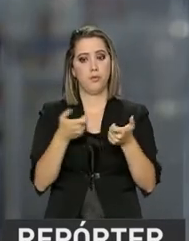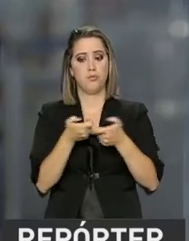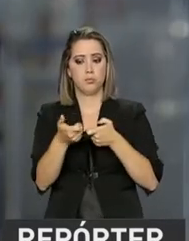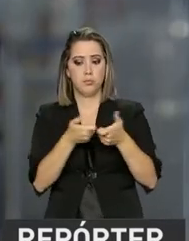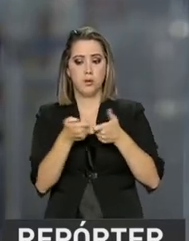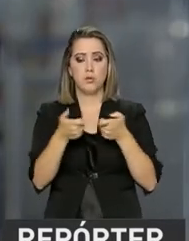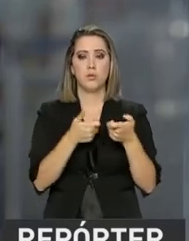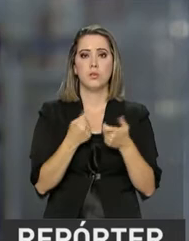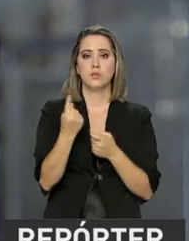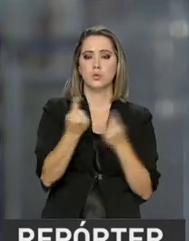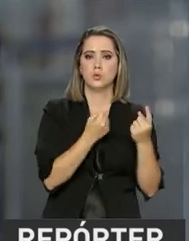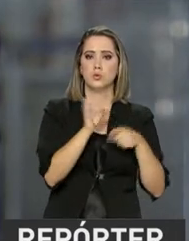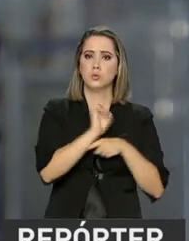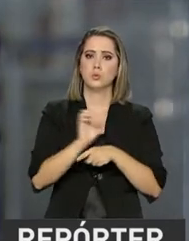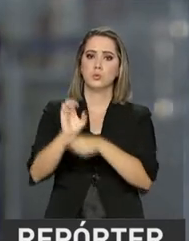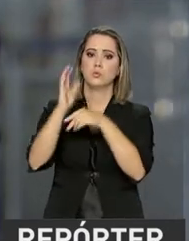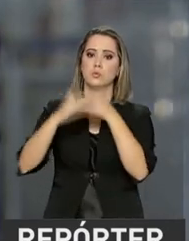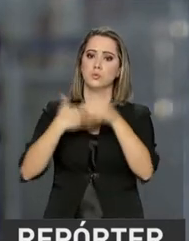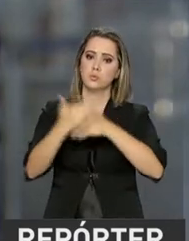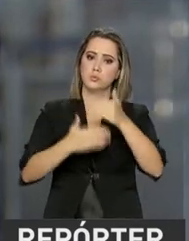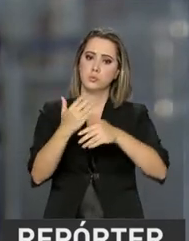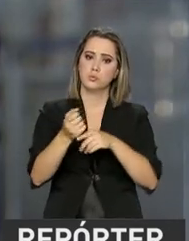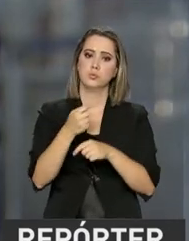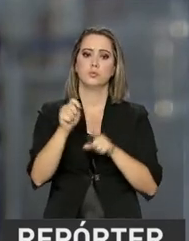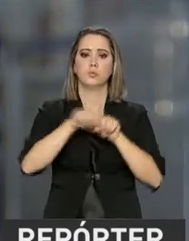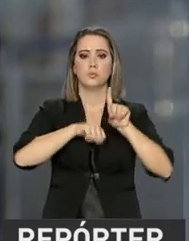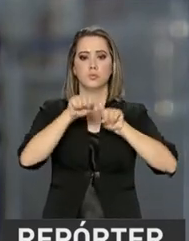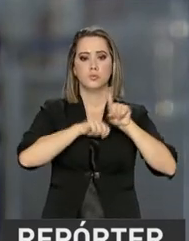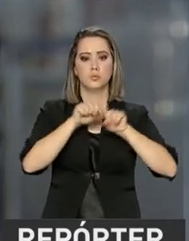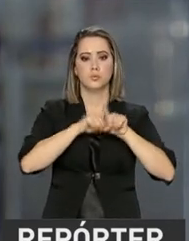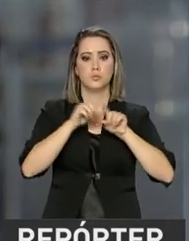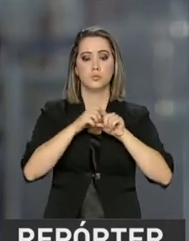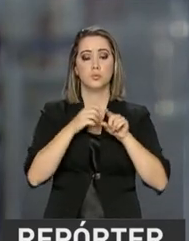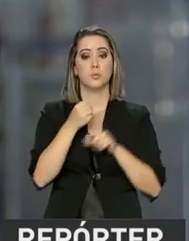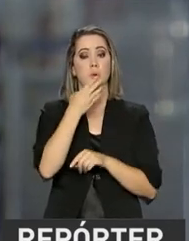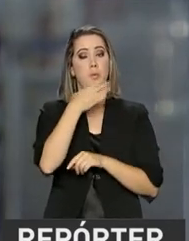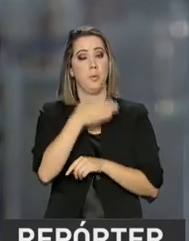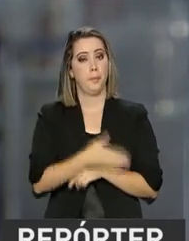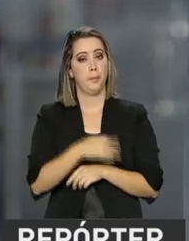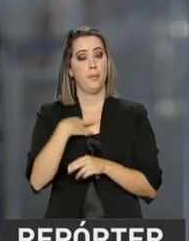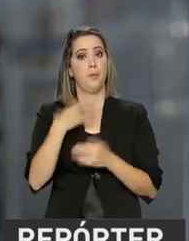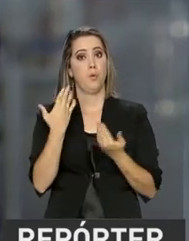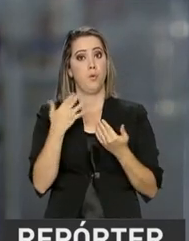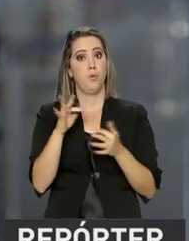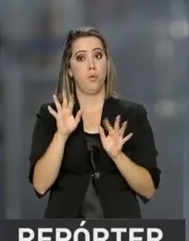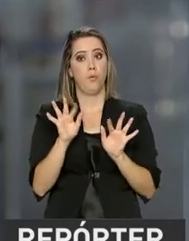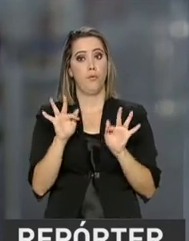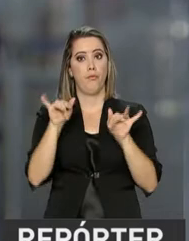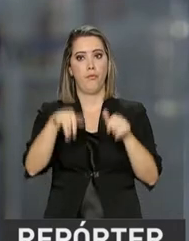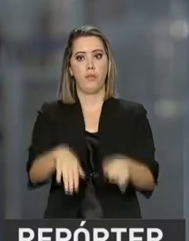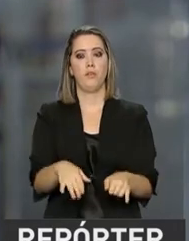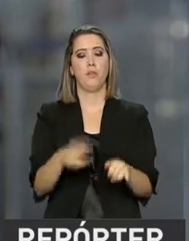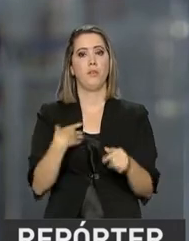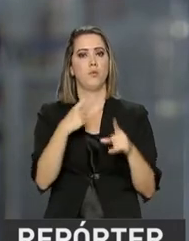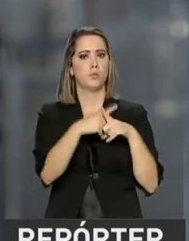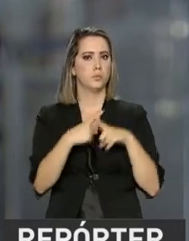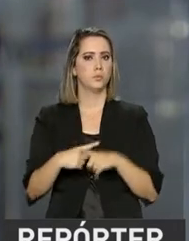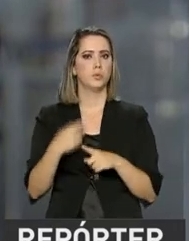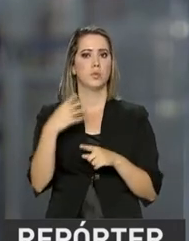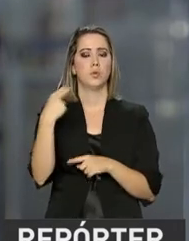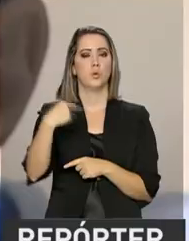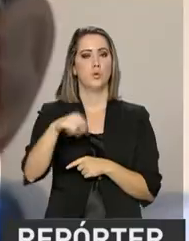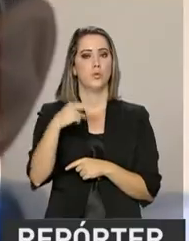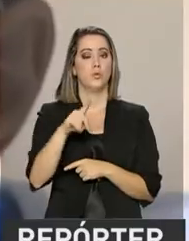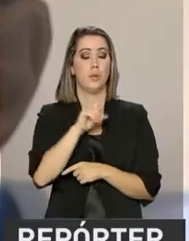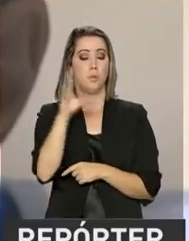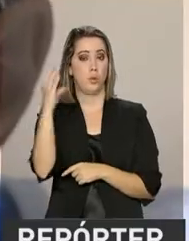etapas estaduais vão acontecer ao longo dos próximos meses e a grande final nacional está marcada para novembro, em